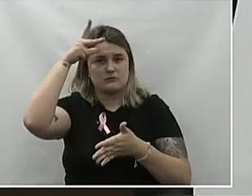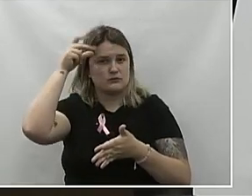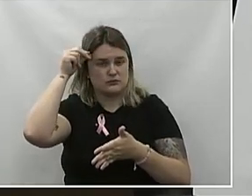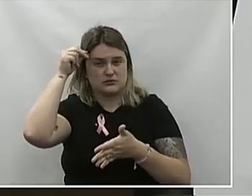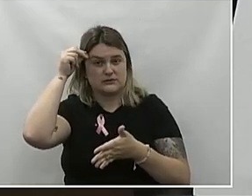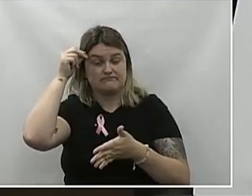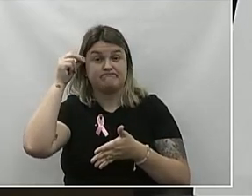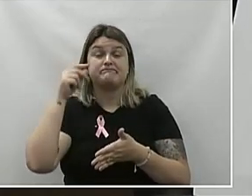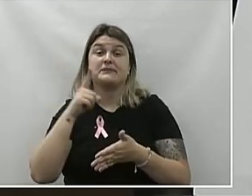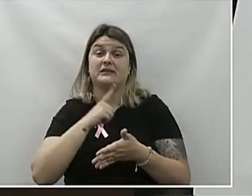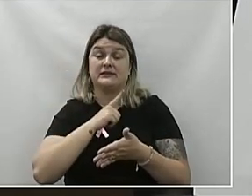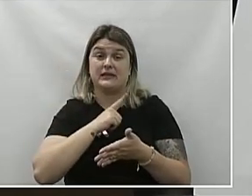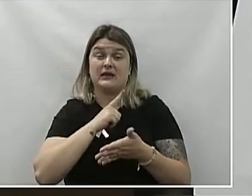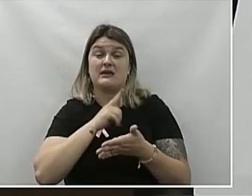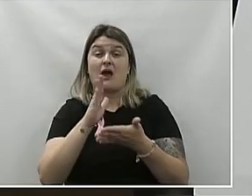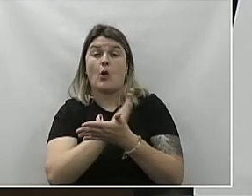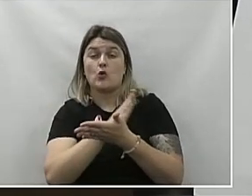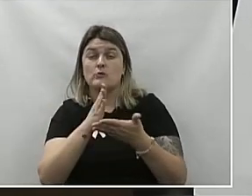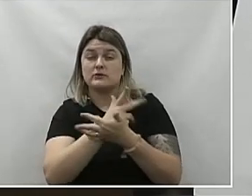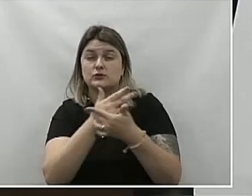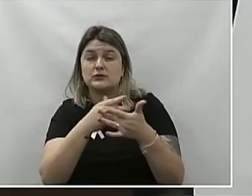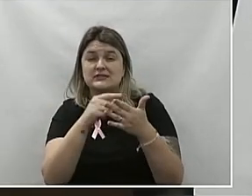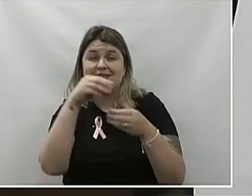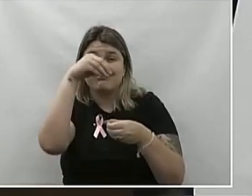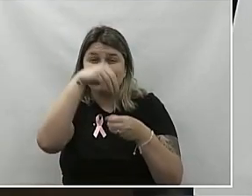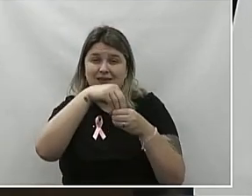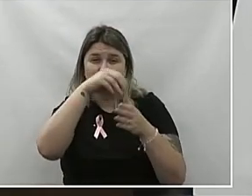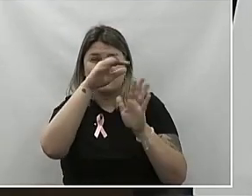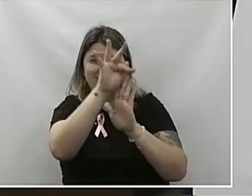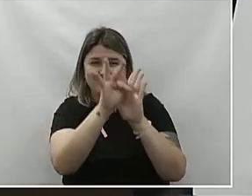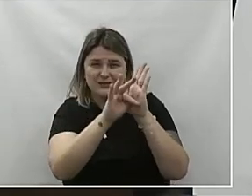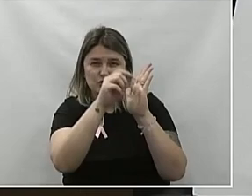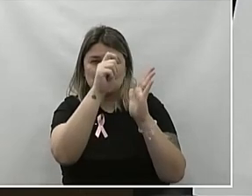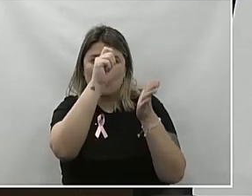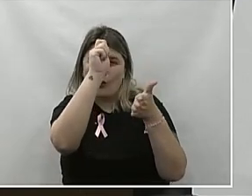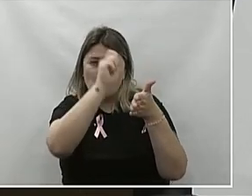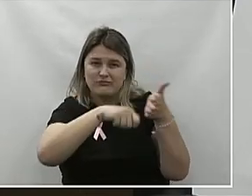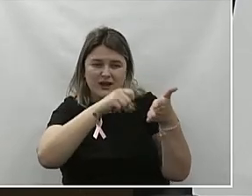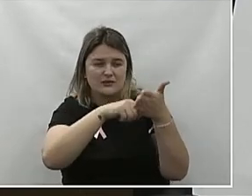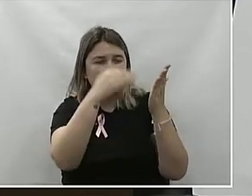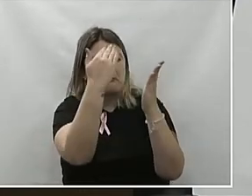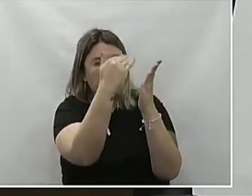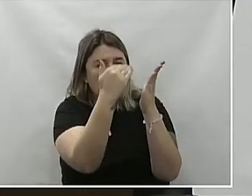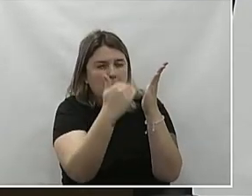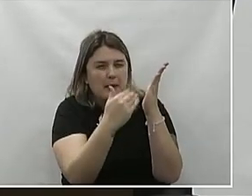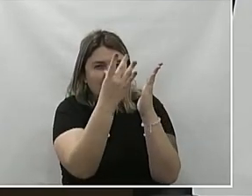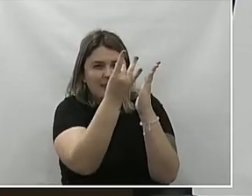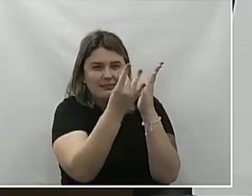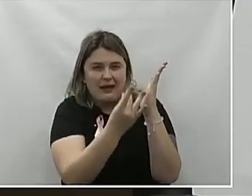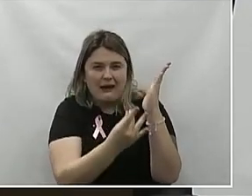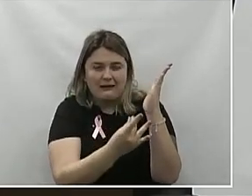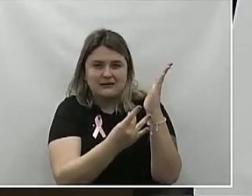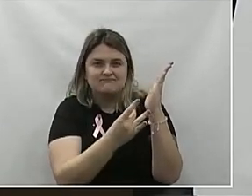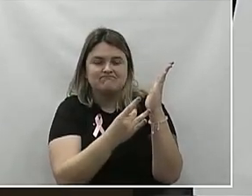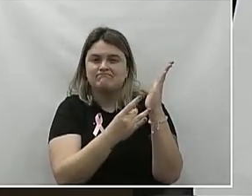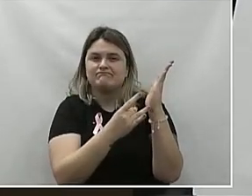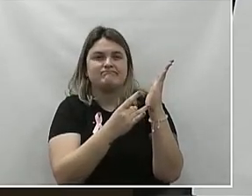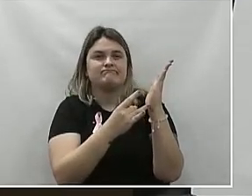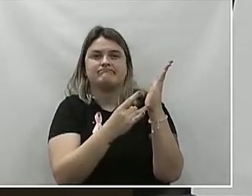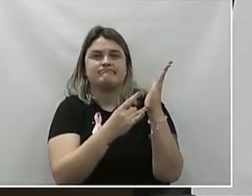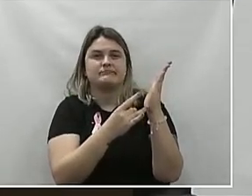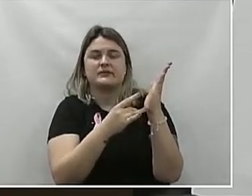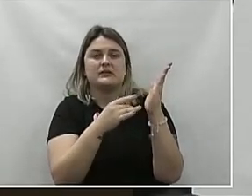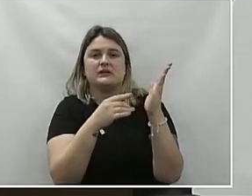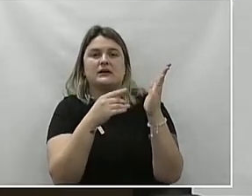também existem cláusulas contratuais ali nas quais nem passam pela câmara de vereadores nós nós